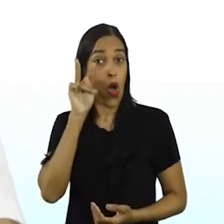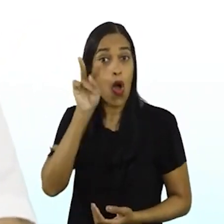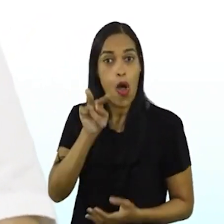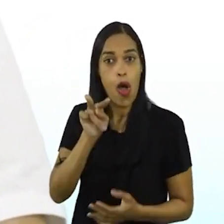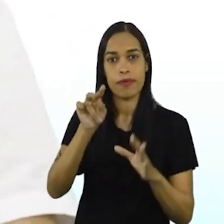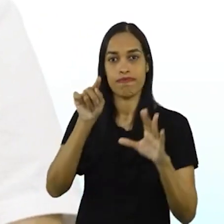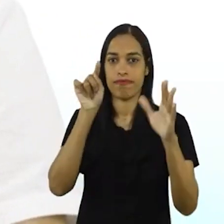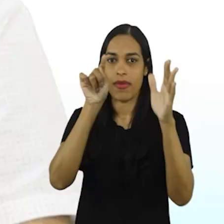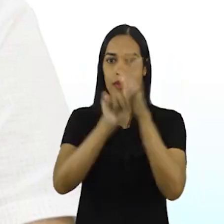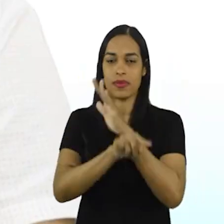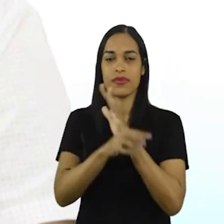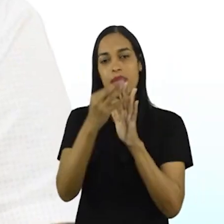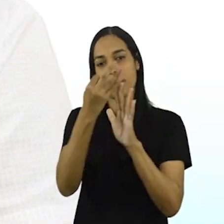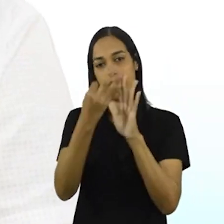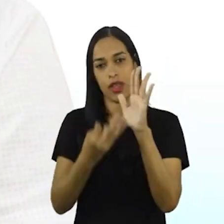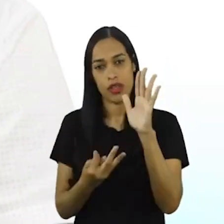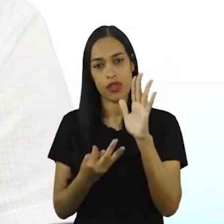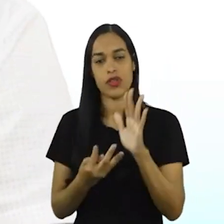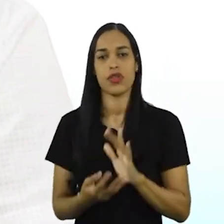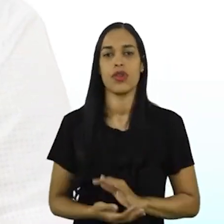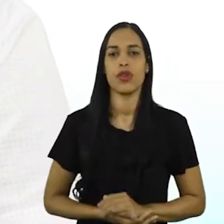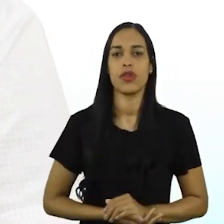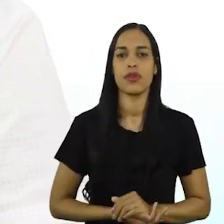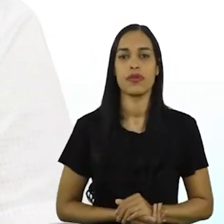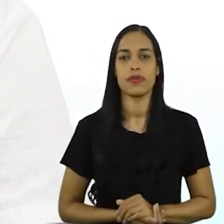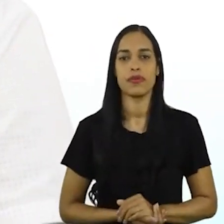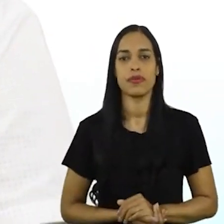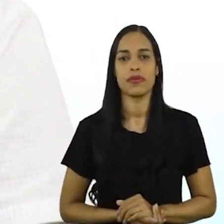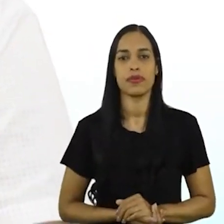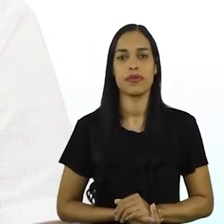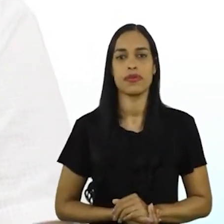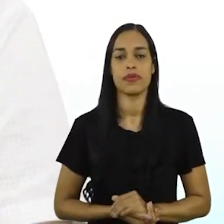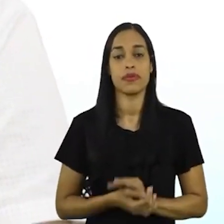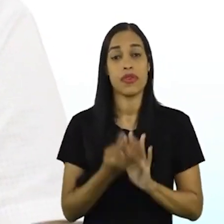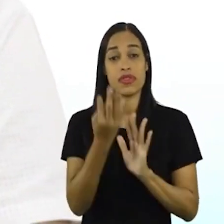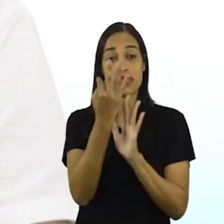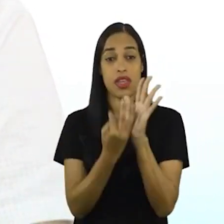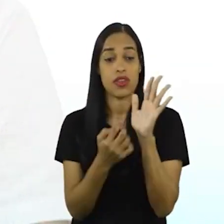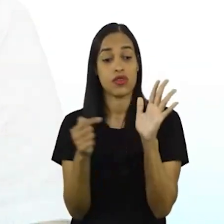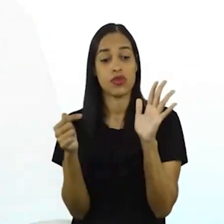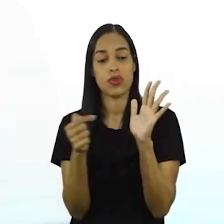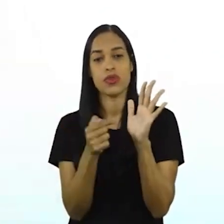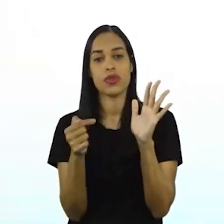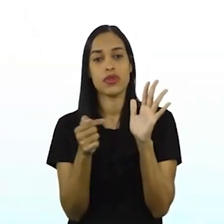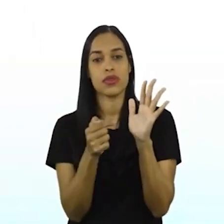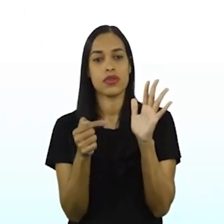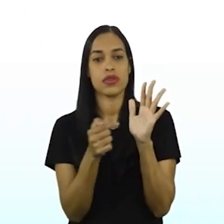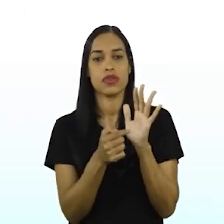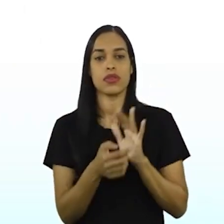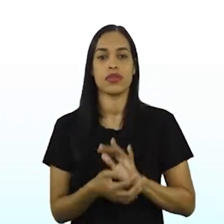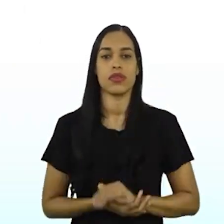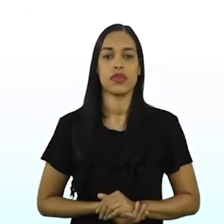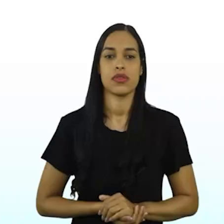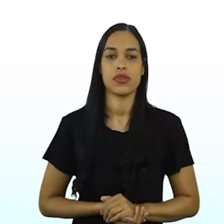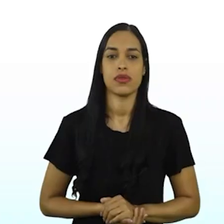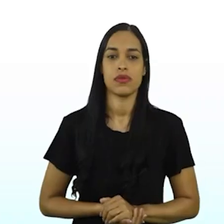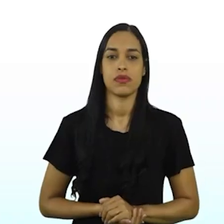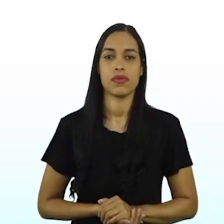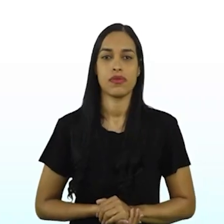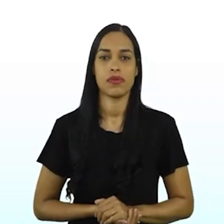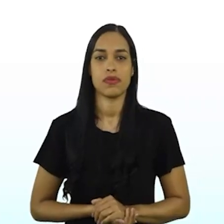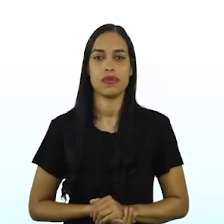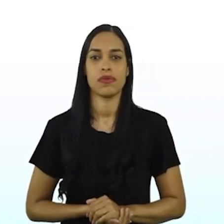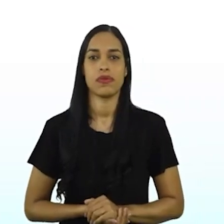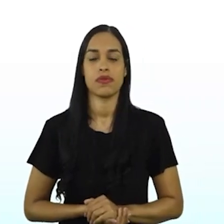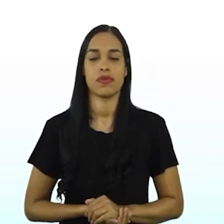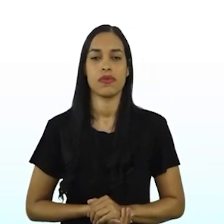olhada. Ele joga o texto, tá? Esse texto aqui, ó. Mas não é a questão.